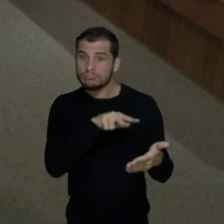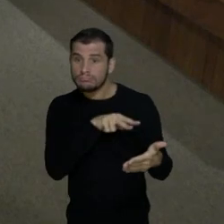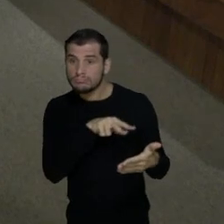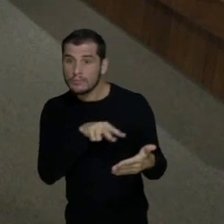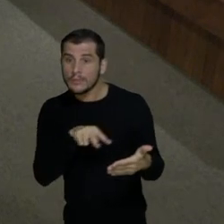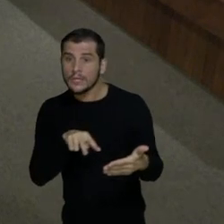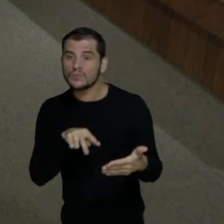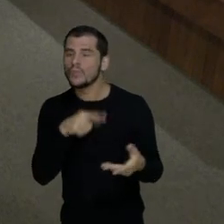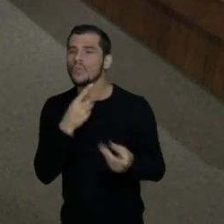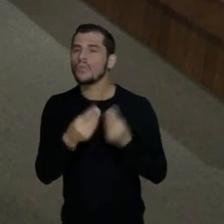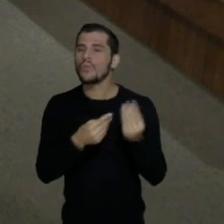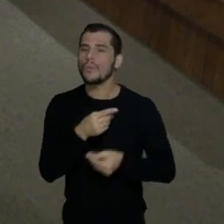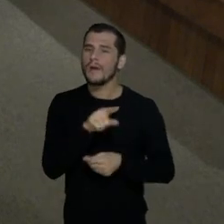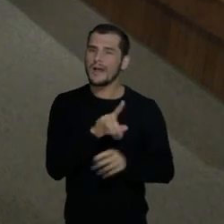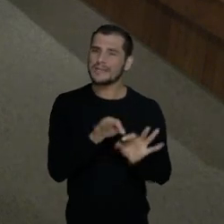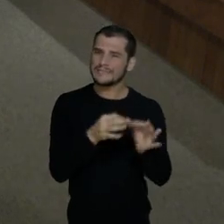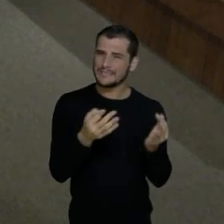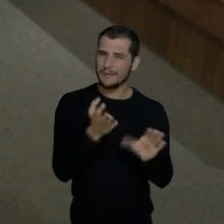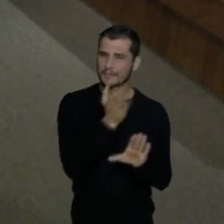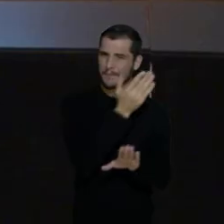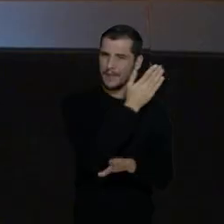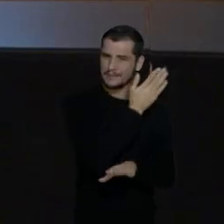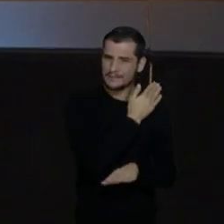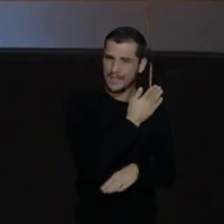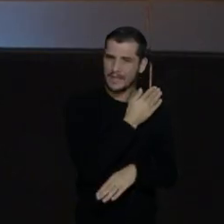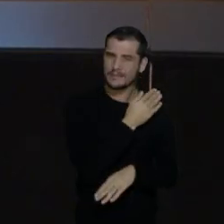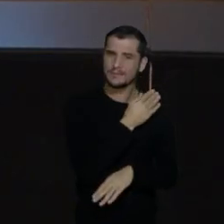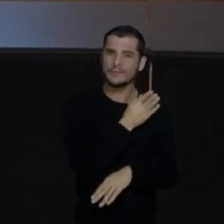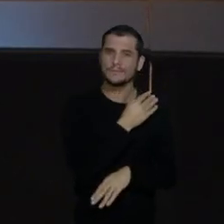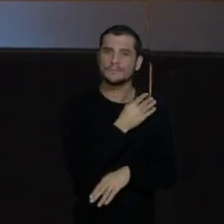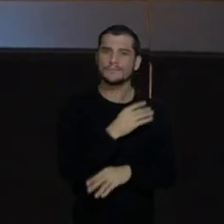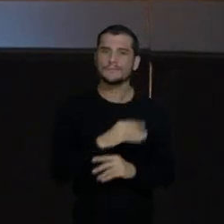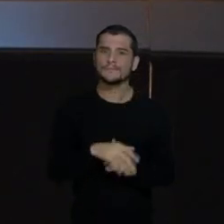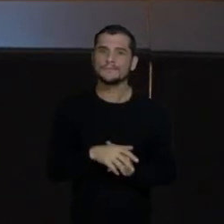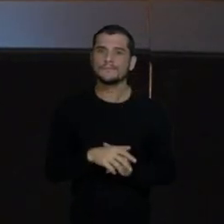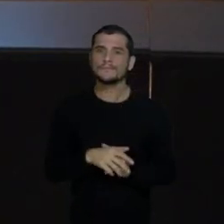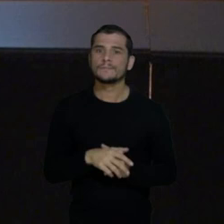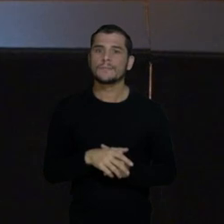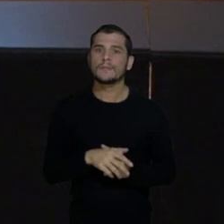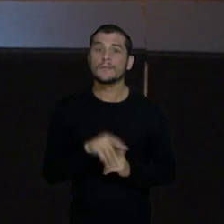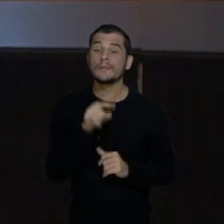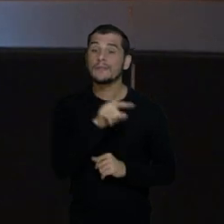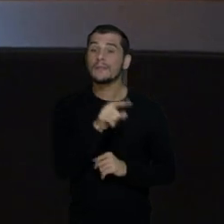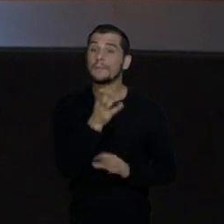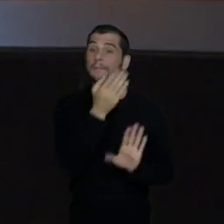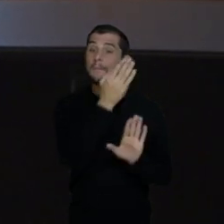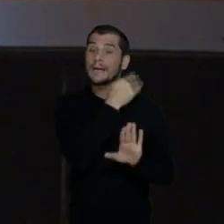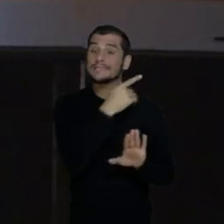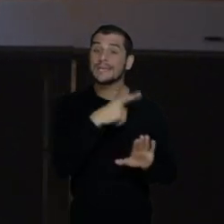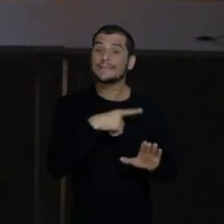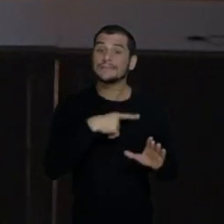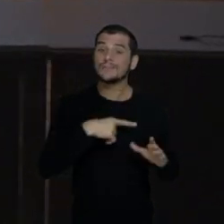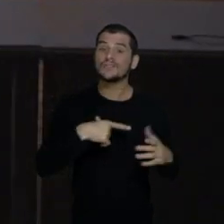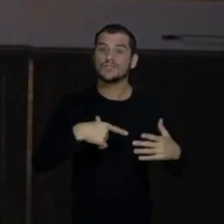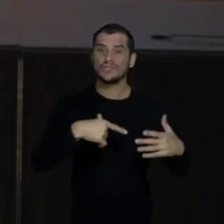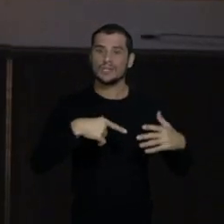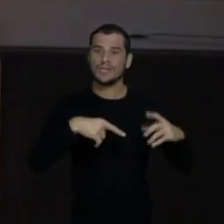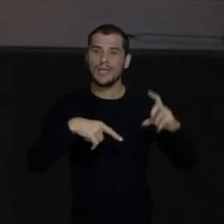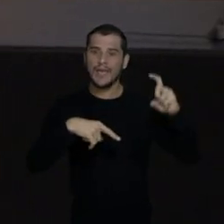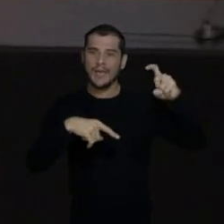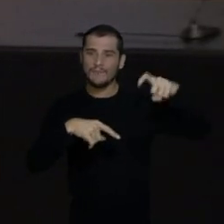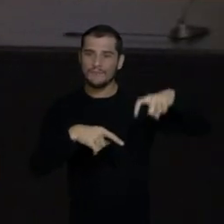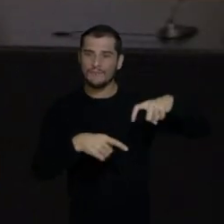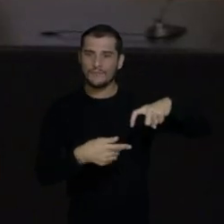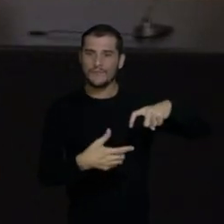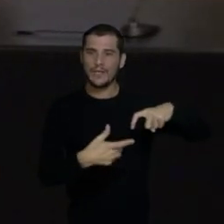é agora voltou na moda né os LPS mas ele assim ele achou uma uma vitrolinha jogada no lixo de uma casa